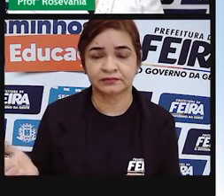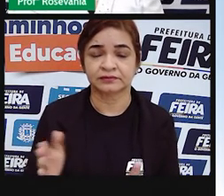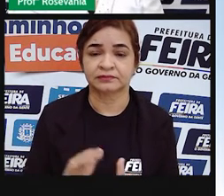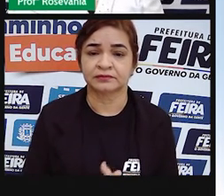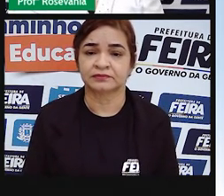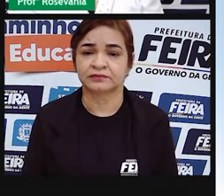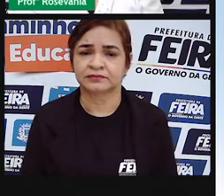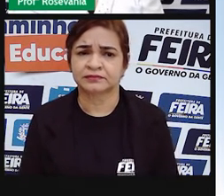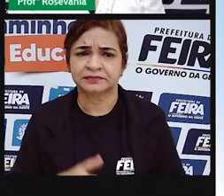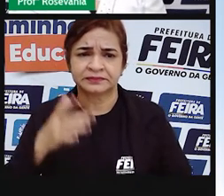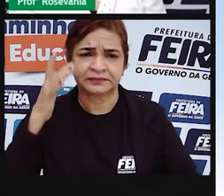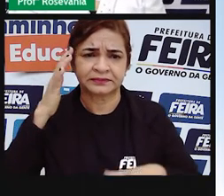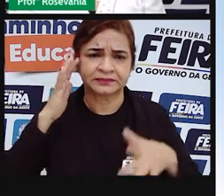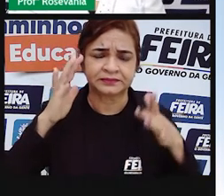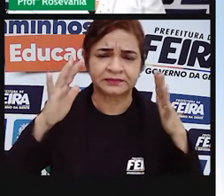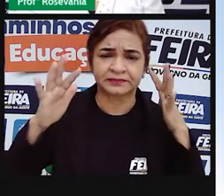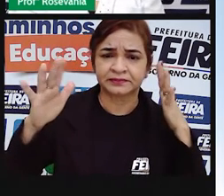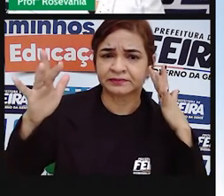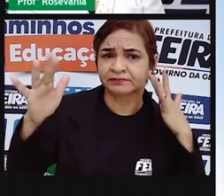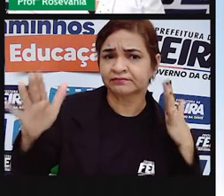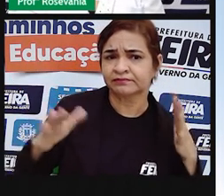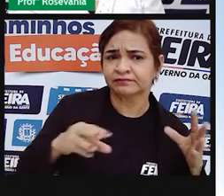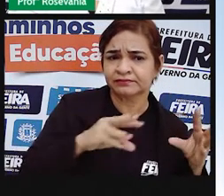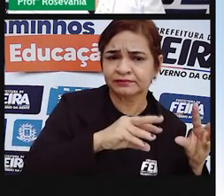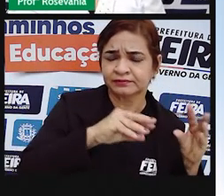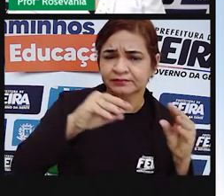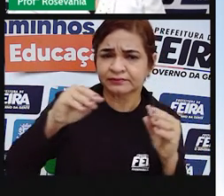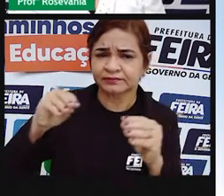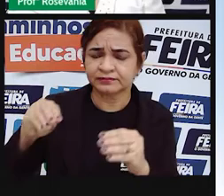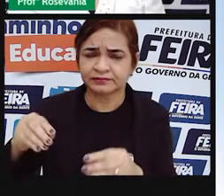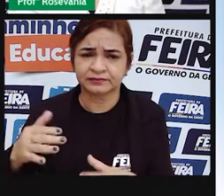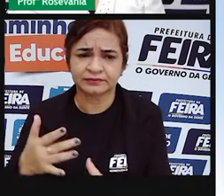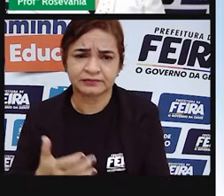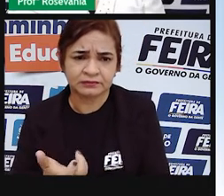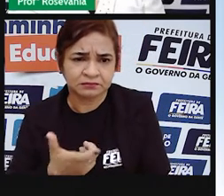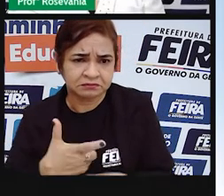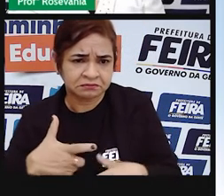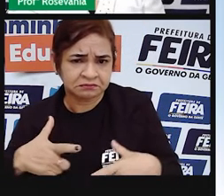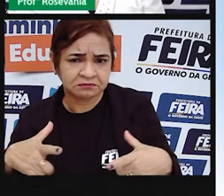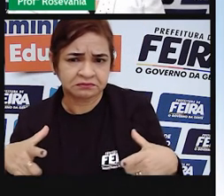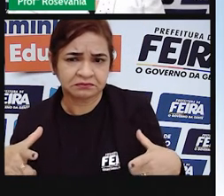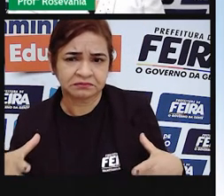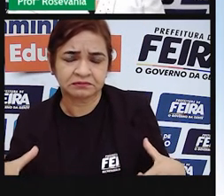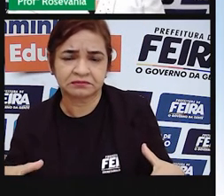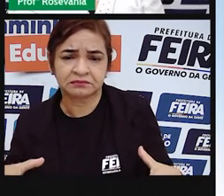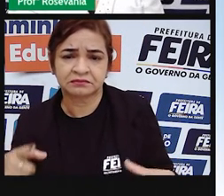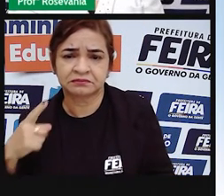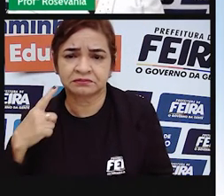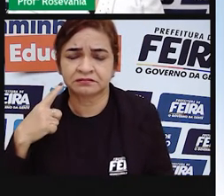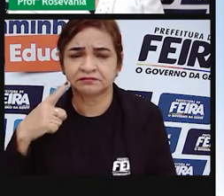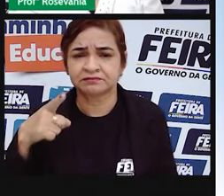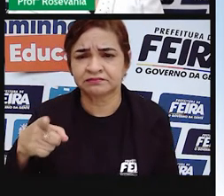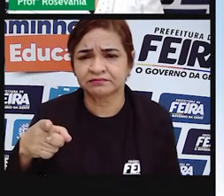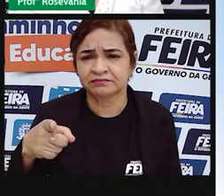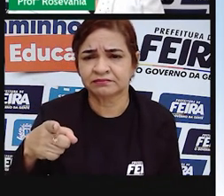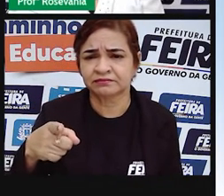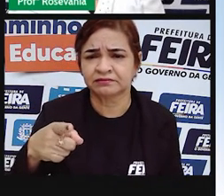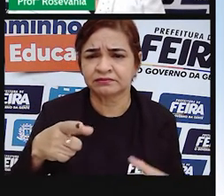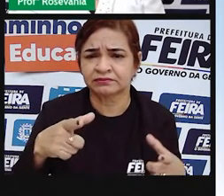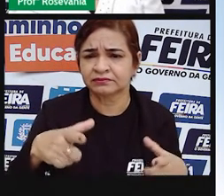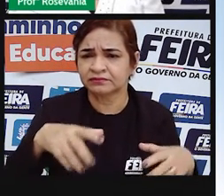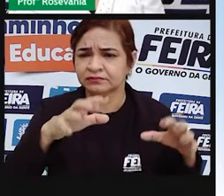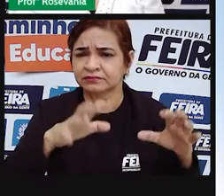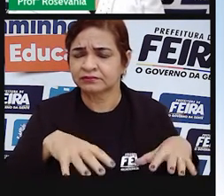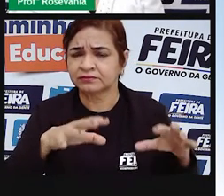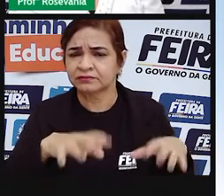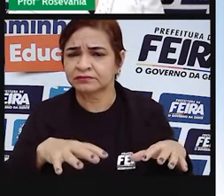a gente sonha, né, de chegar nessa cidade grande, né, de, aqui no caso, né, que ele vive na seca, até de ser um local que chove